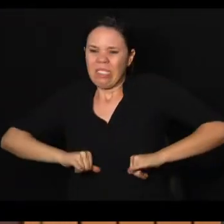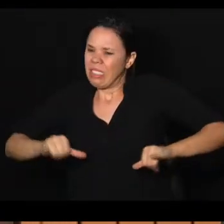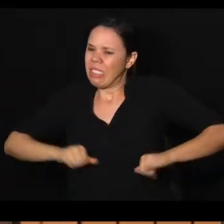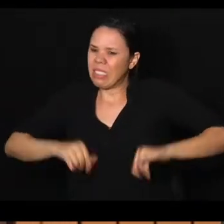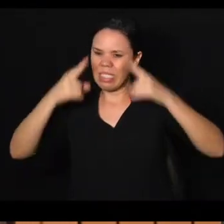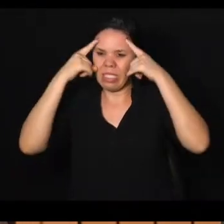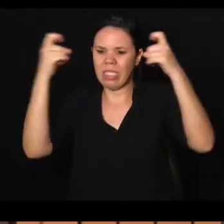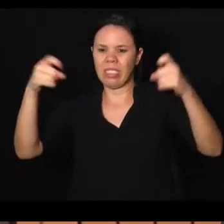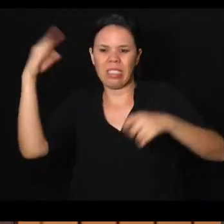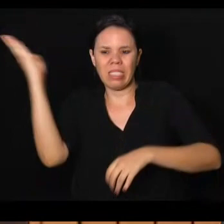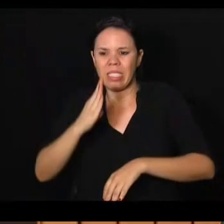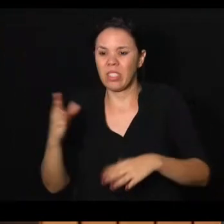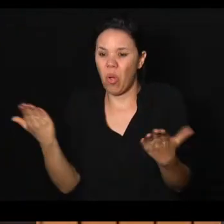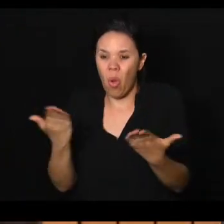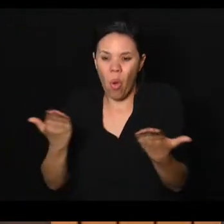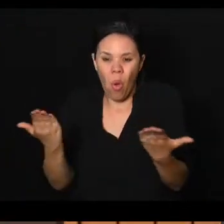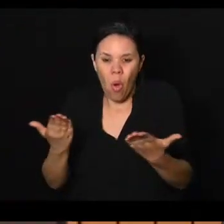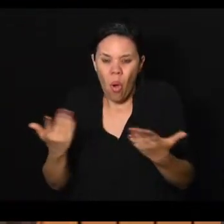como hoje.